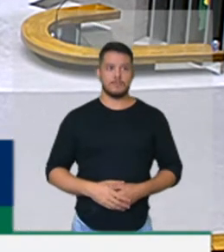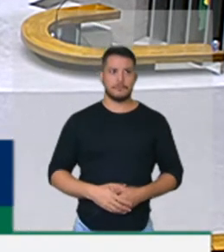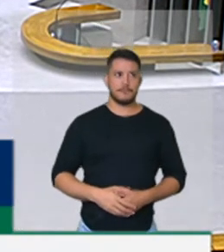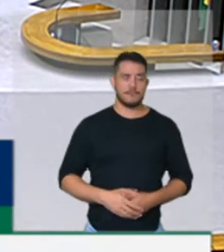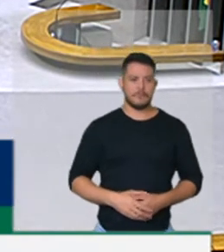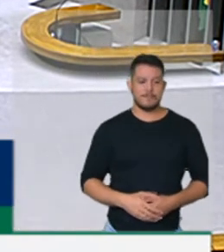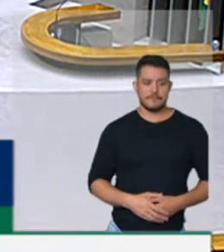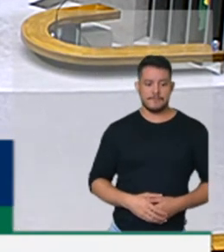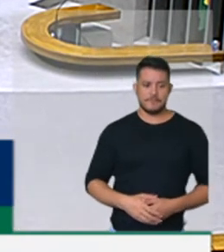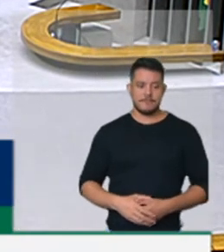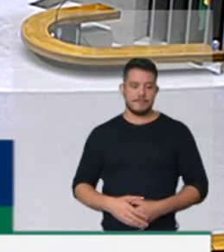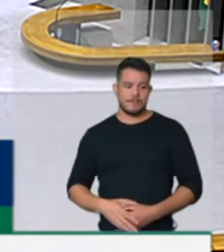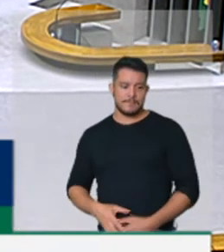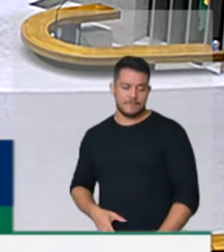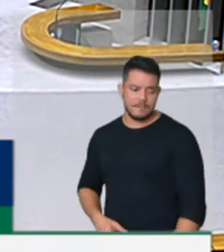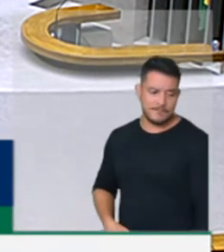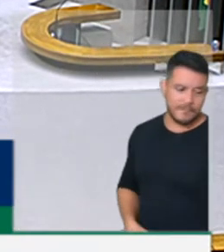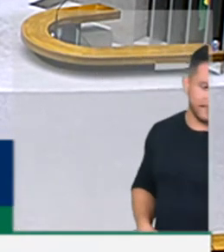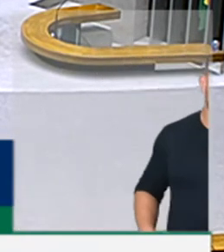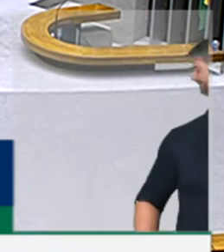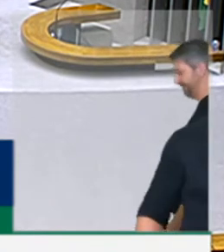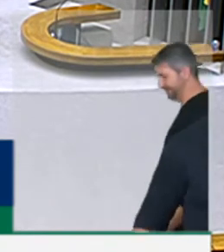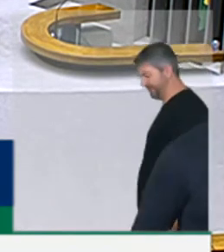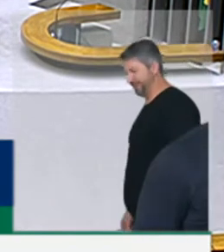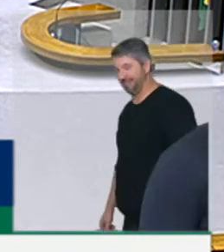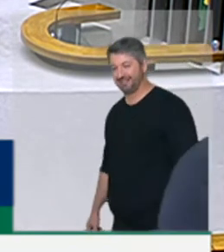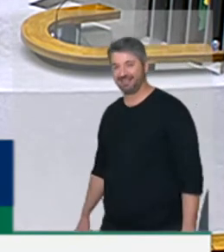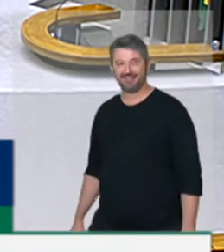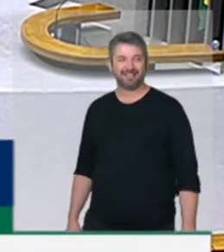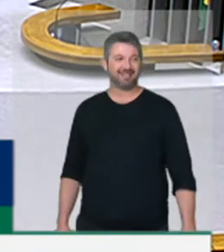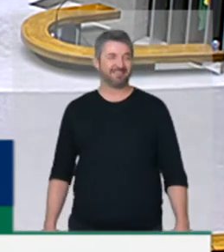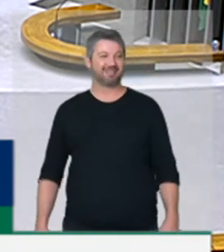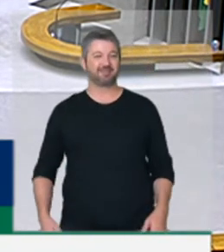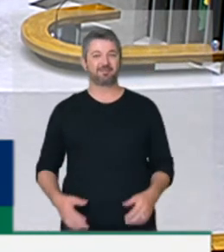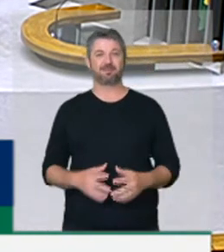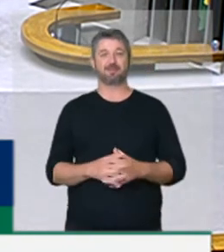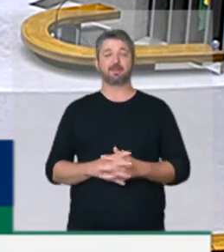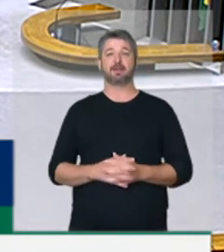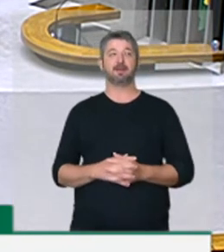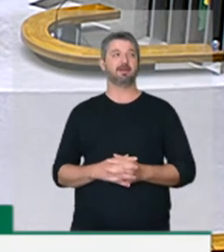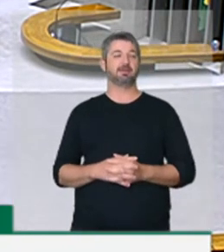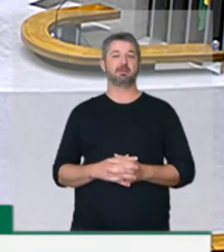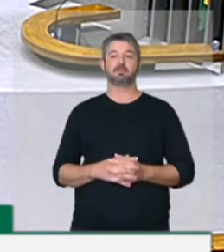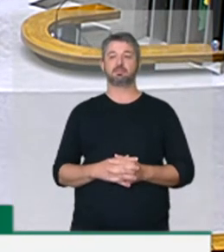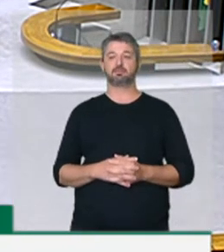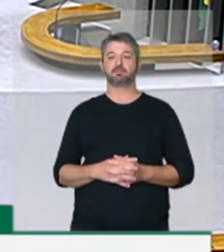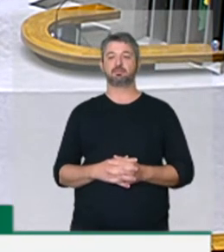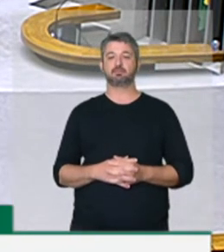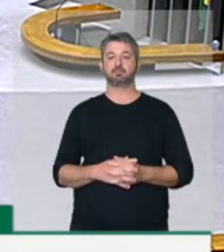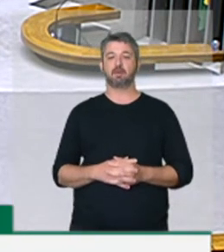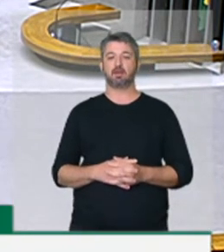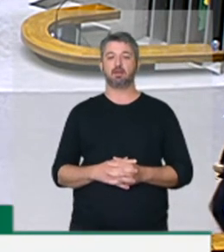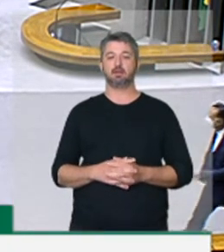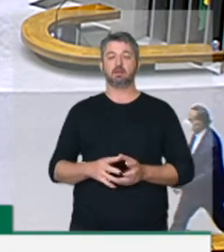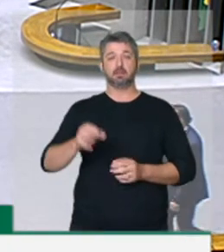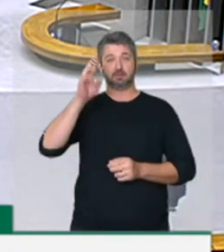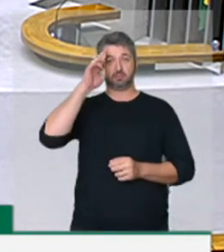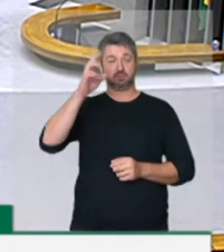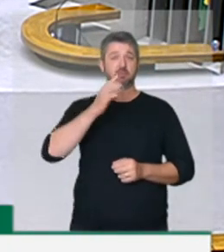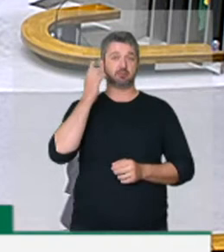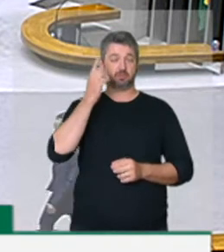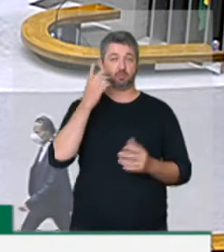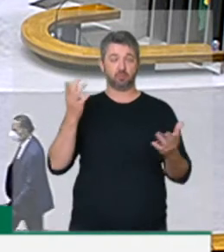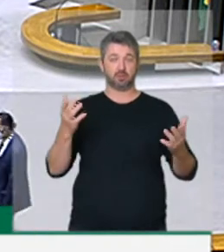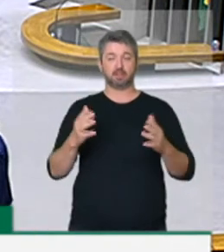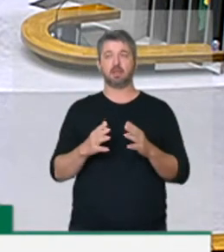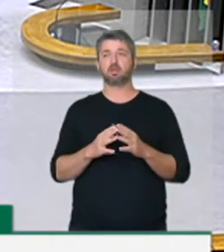professora Dorinha Seabra Rezende, ela é do Democrata do Estado do Tocantins. Senhores deputados, eu, na verdade,